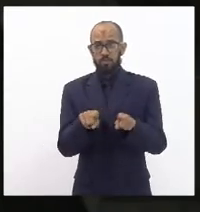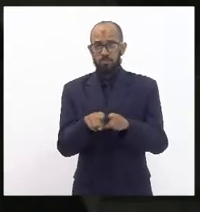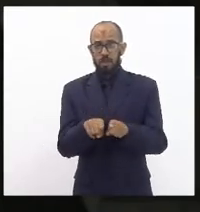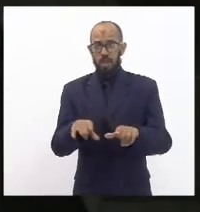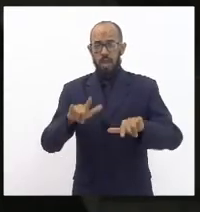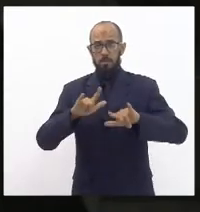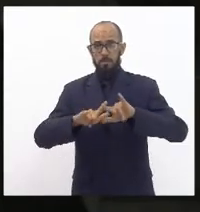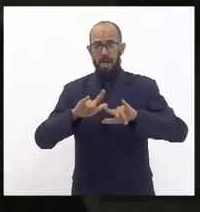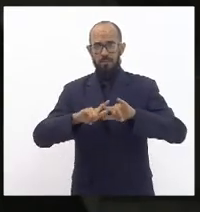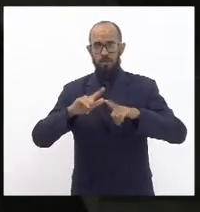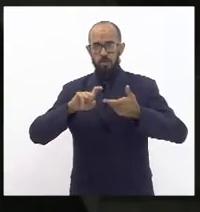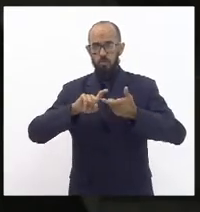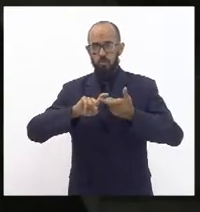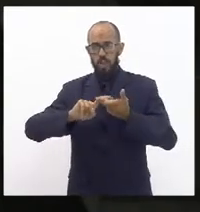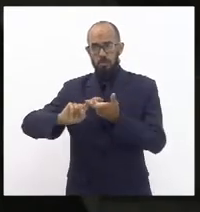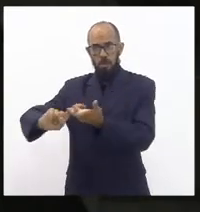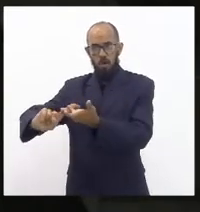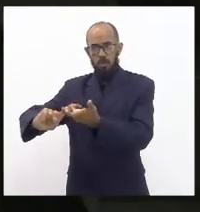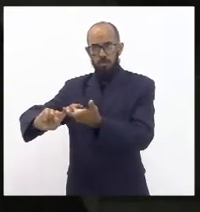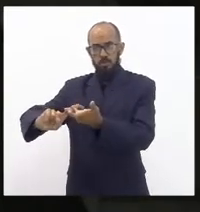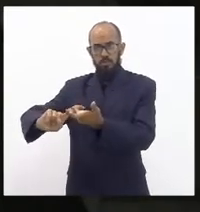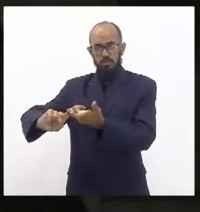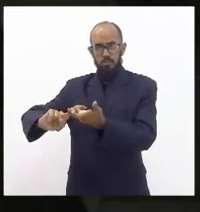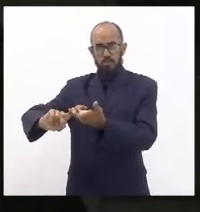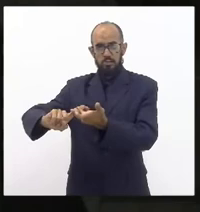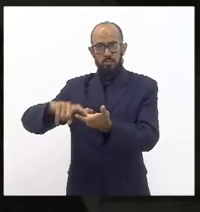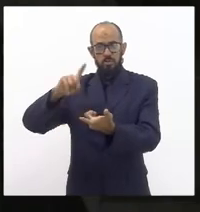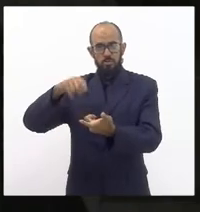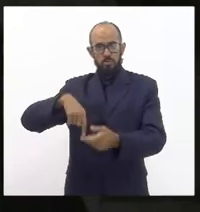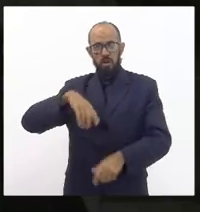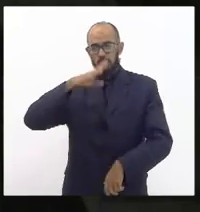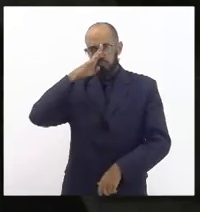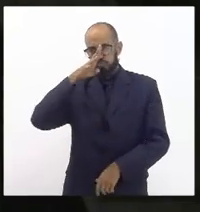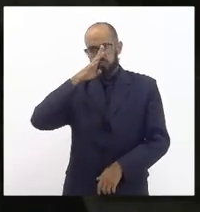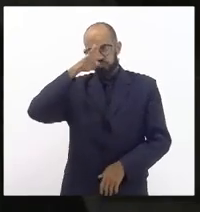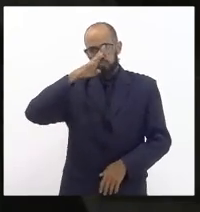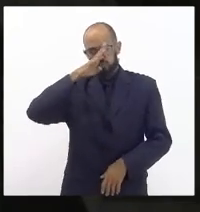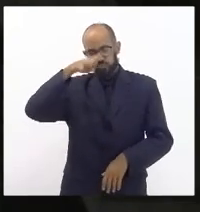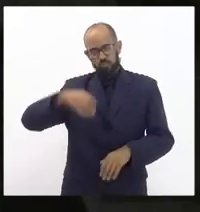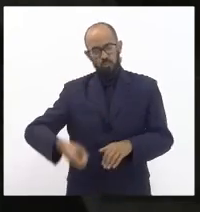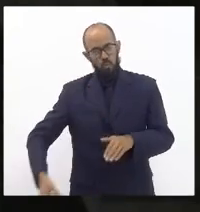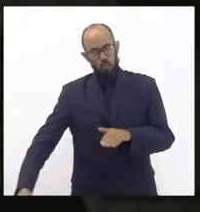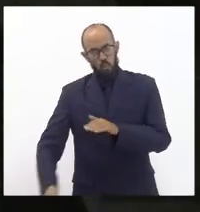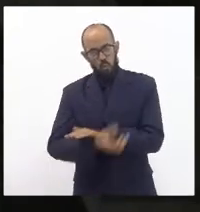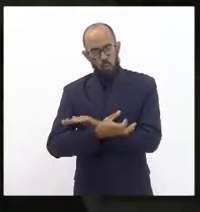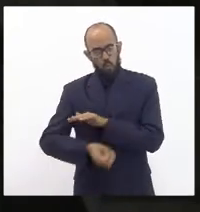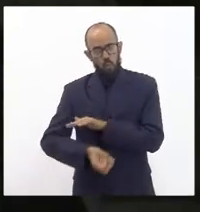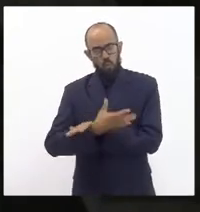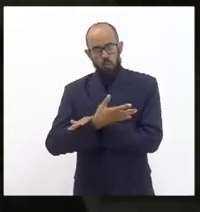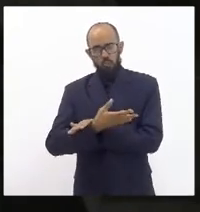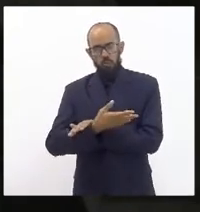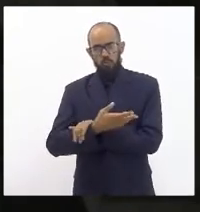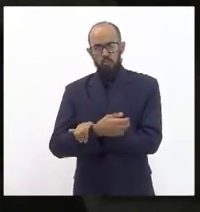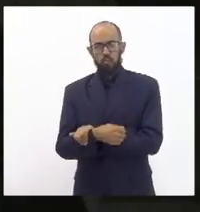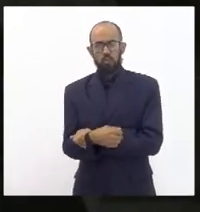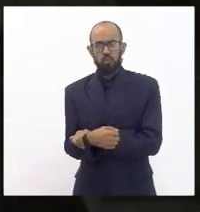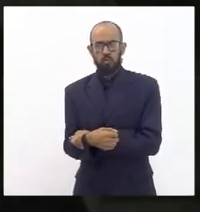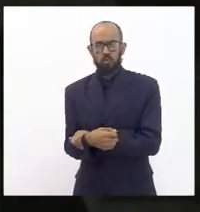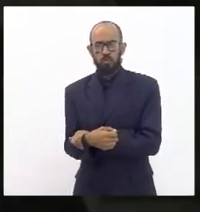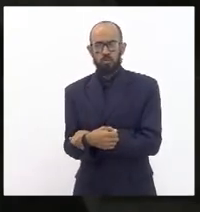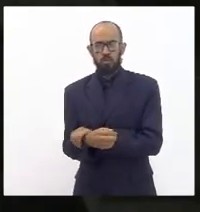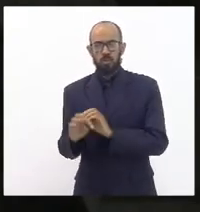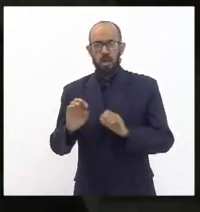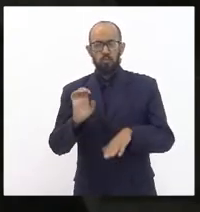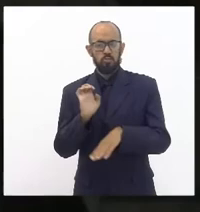estão negócio escuso corrupto que ter passa o